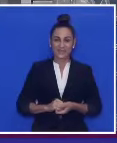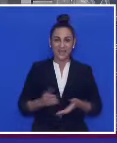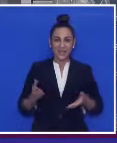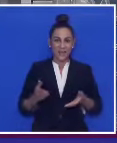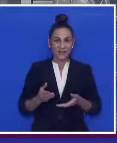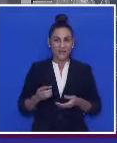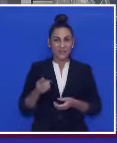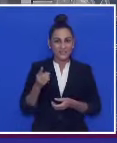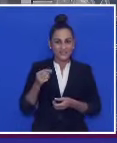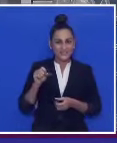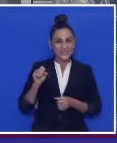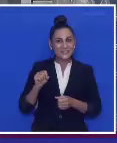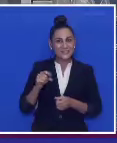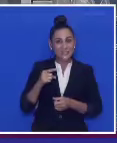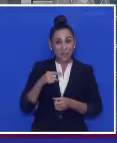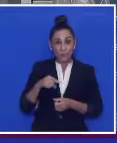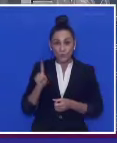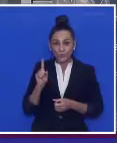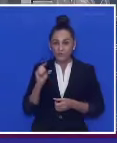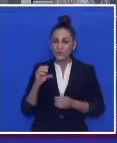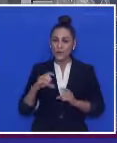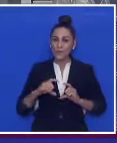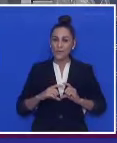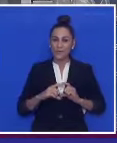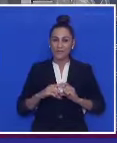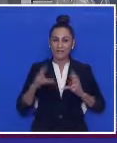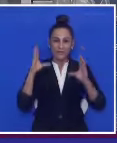E agora sim, a última bola da noite.